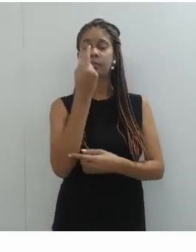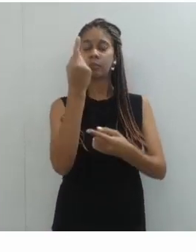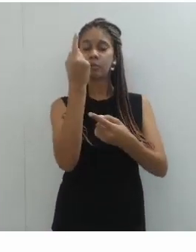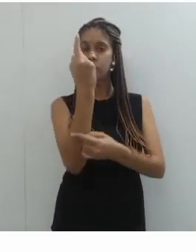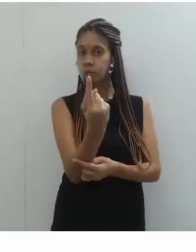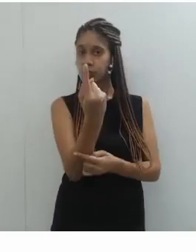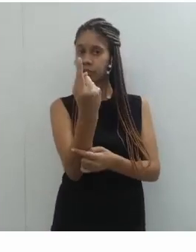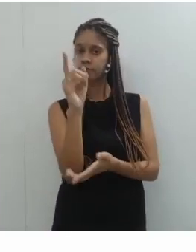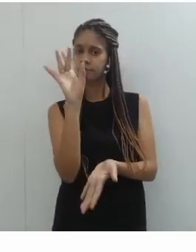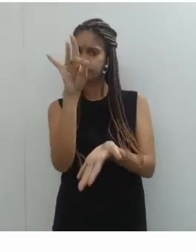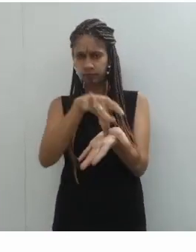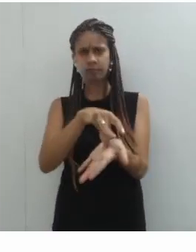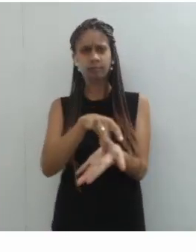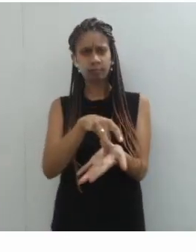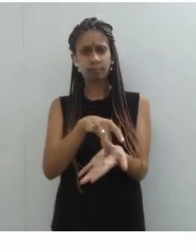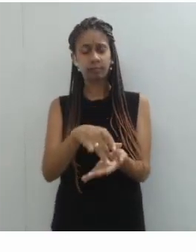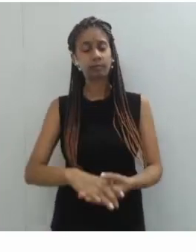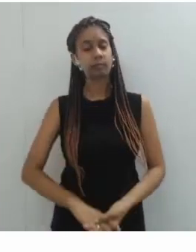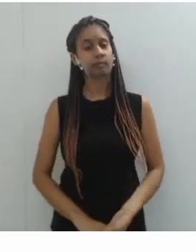uma verdade?